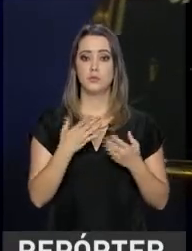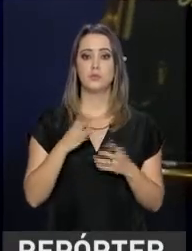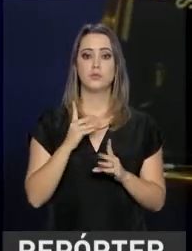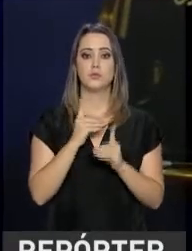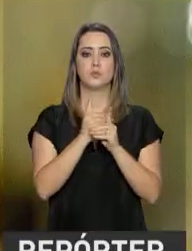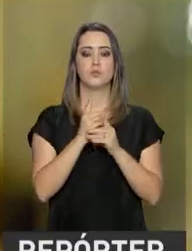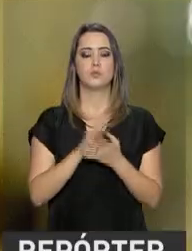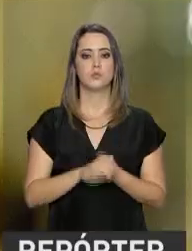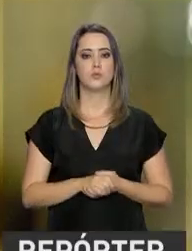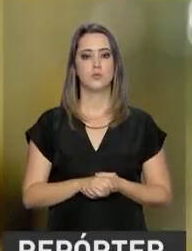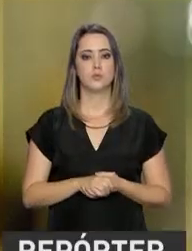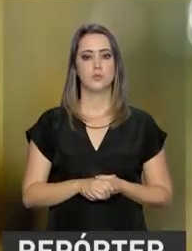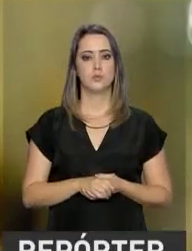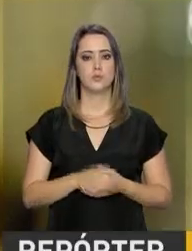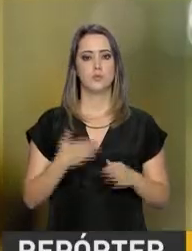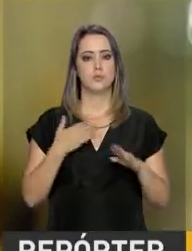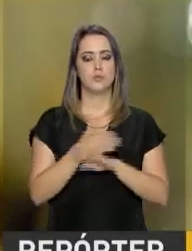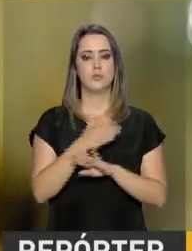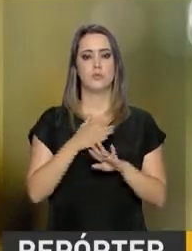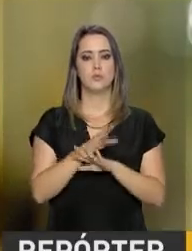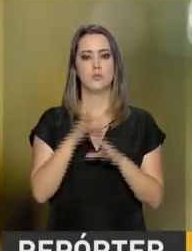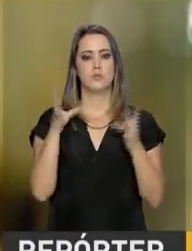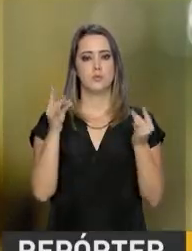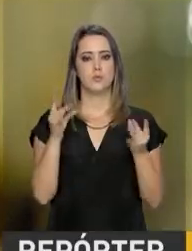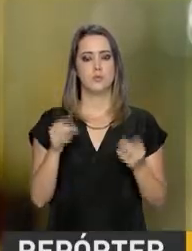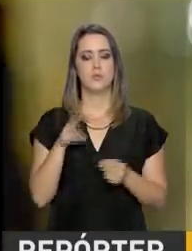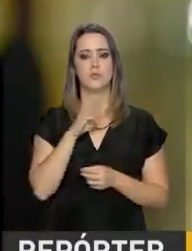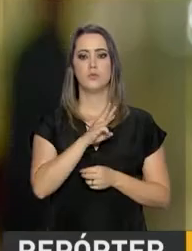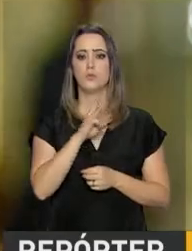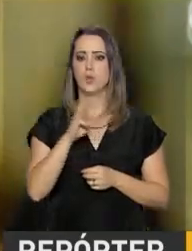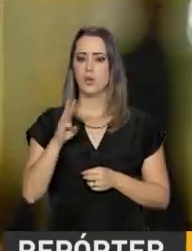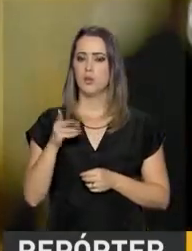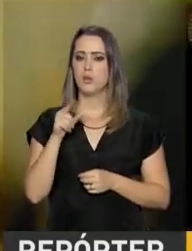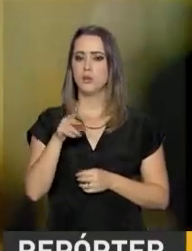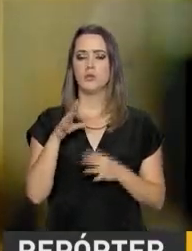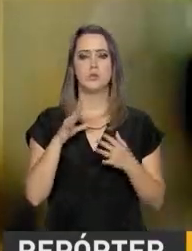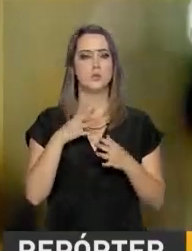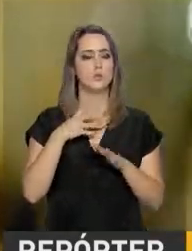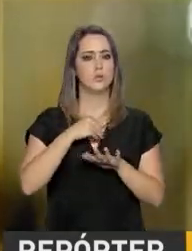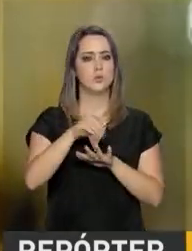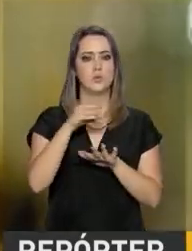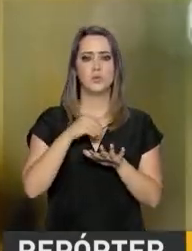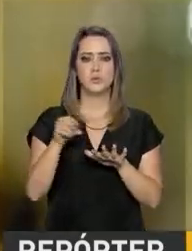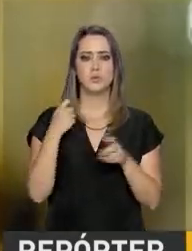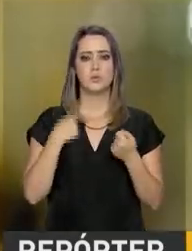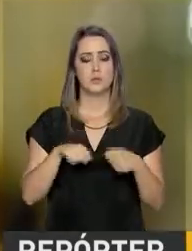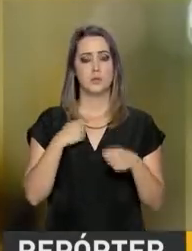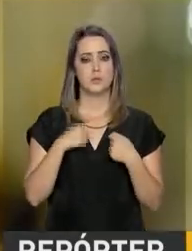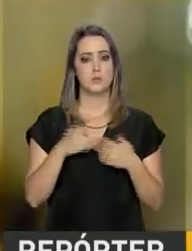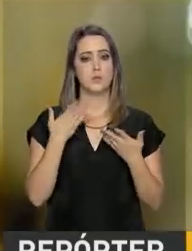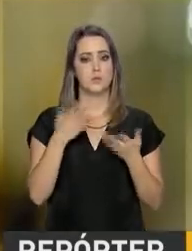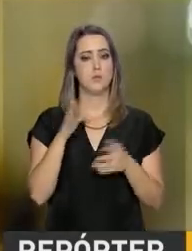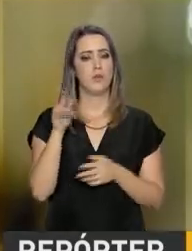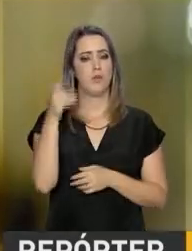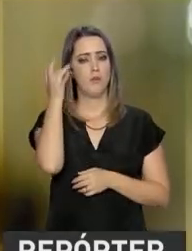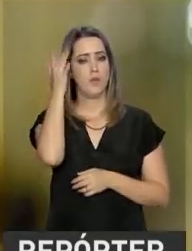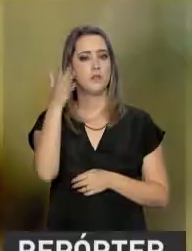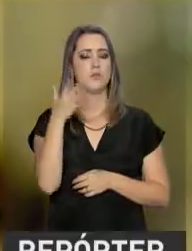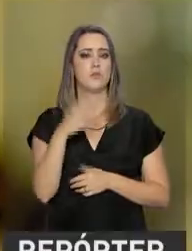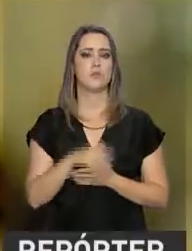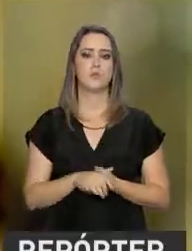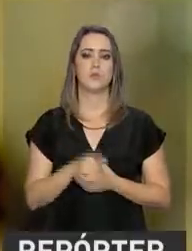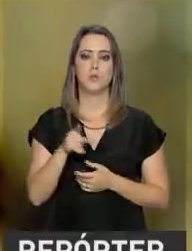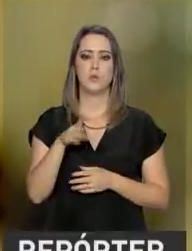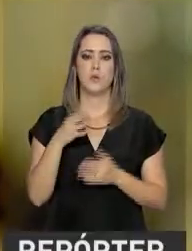foi encontrado só entra lá e tem todos os dados lá você coloca toda a documentação que existem no sistema no próprio prático mesmo